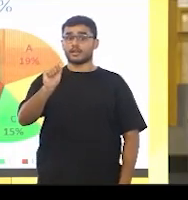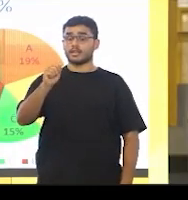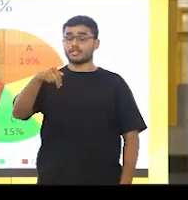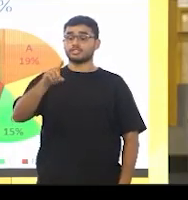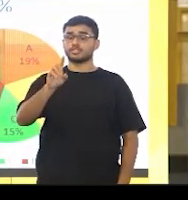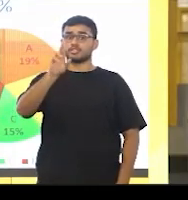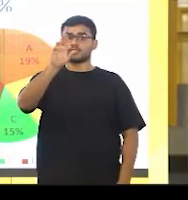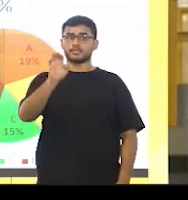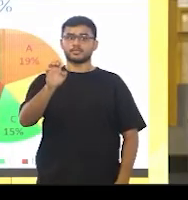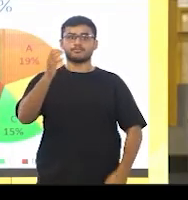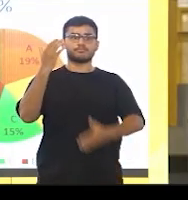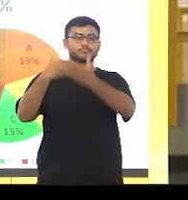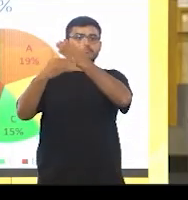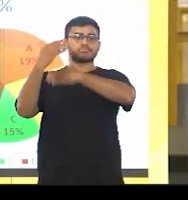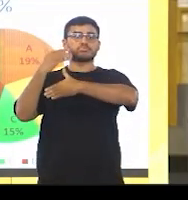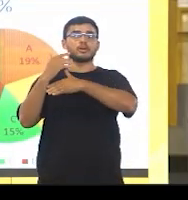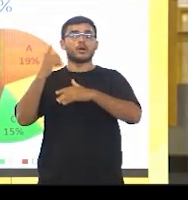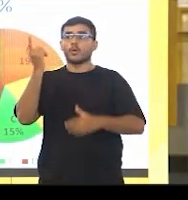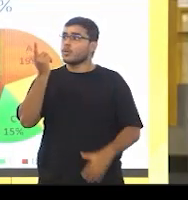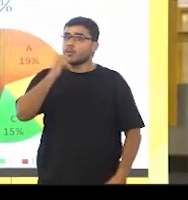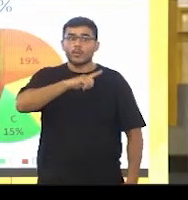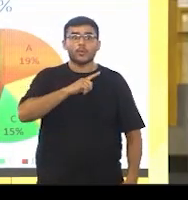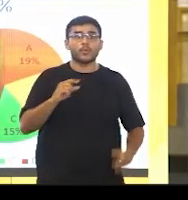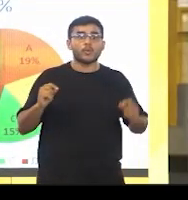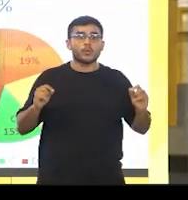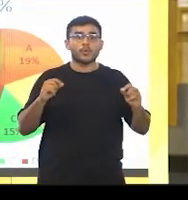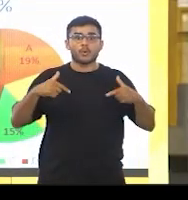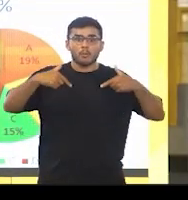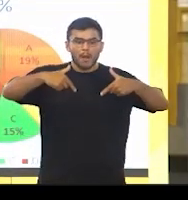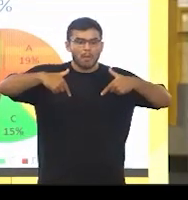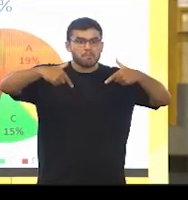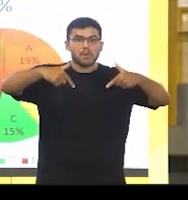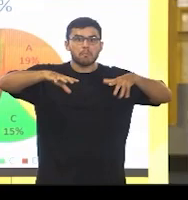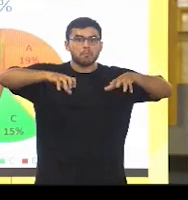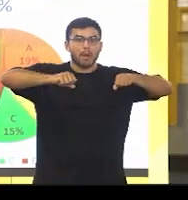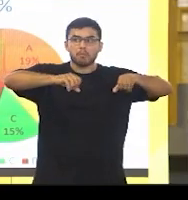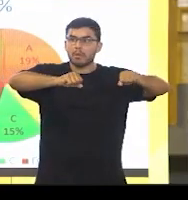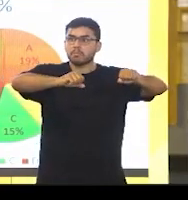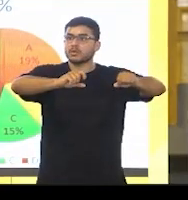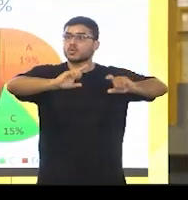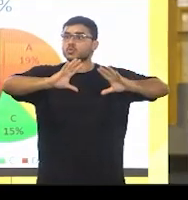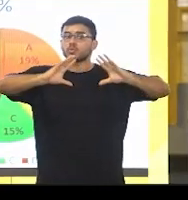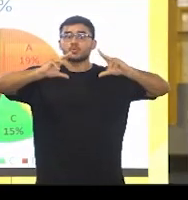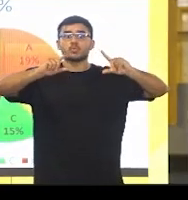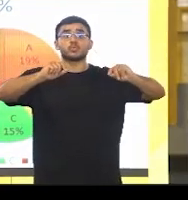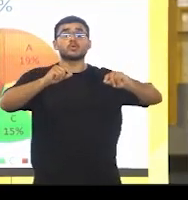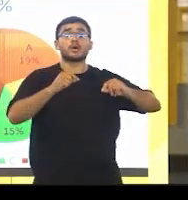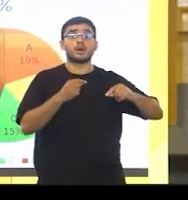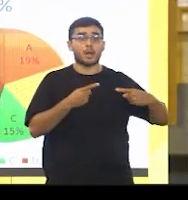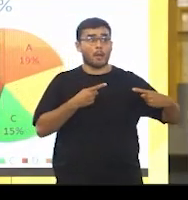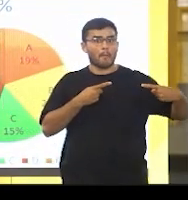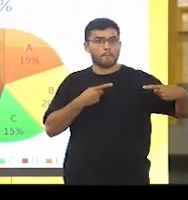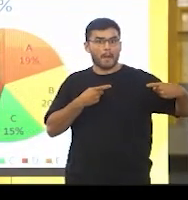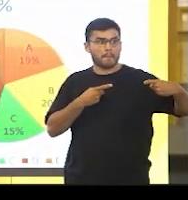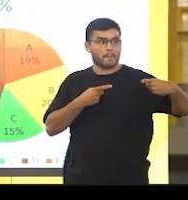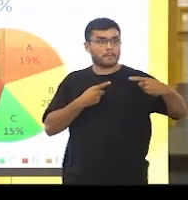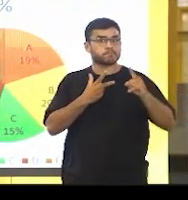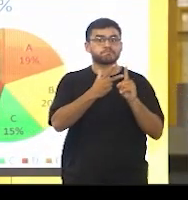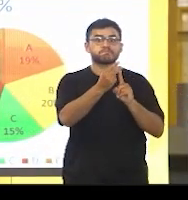ele começa a conquistar, por meio de conquistas